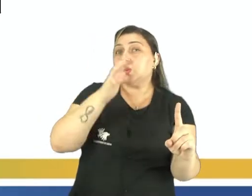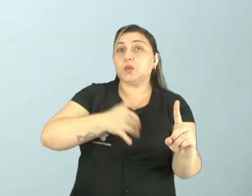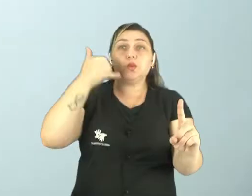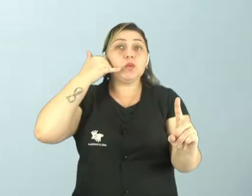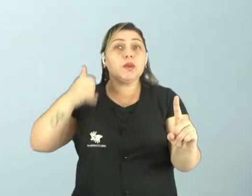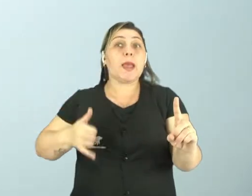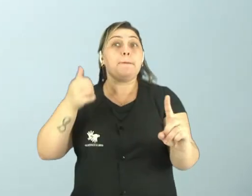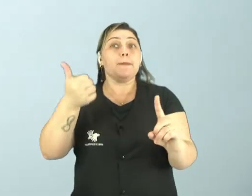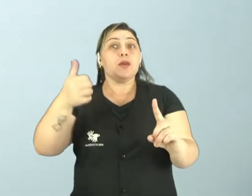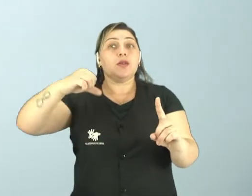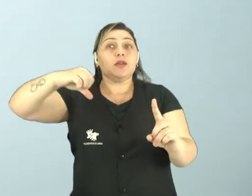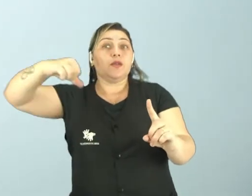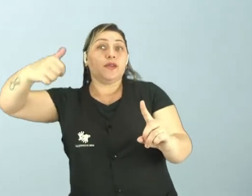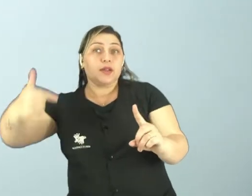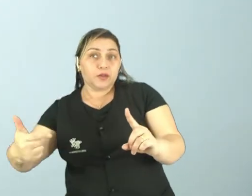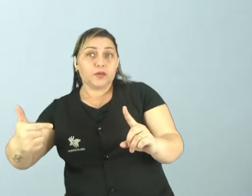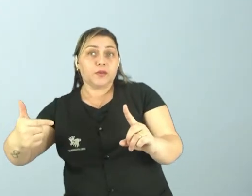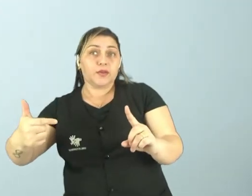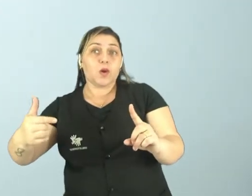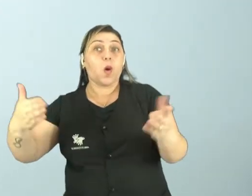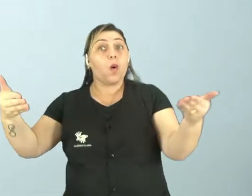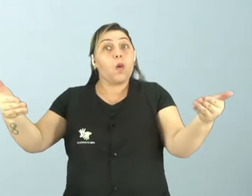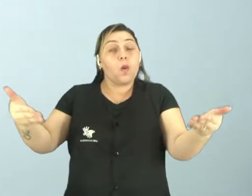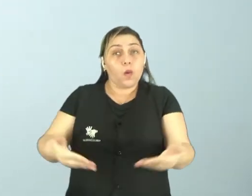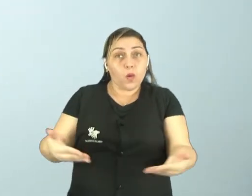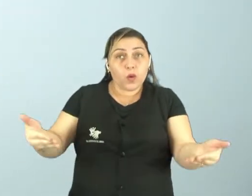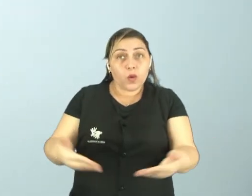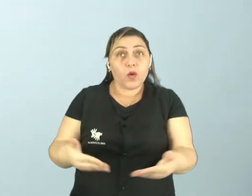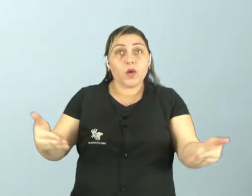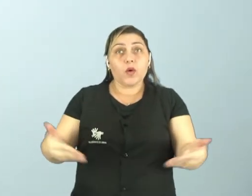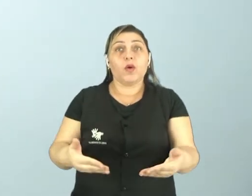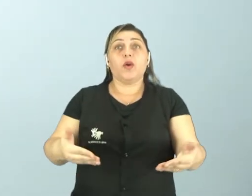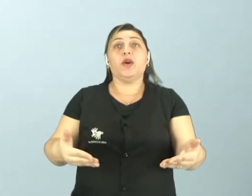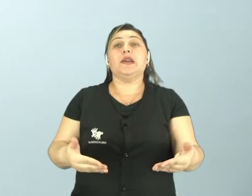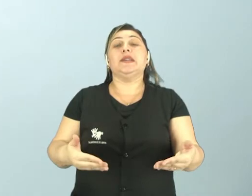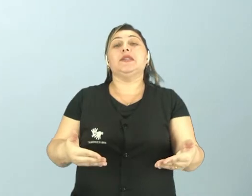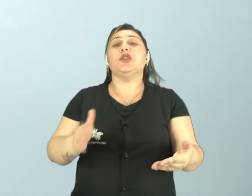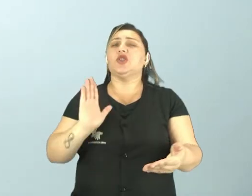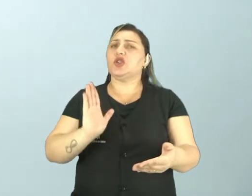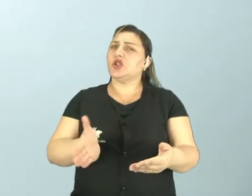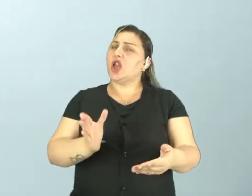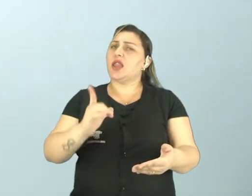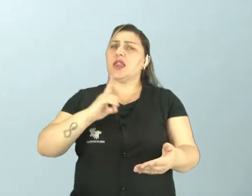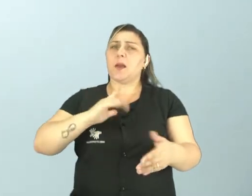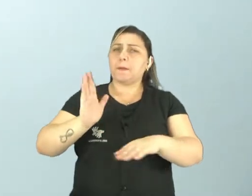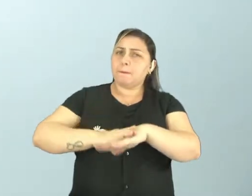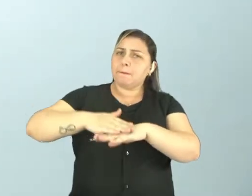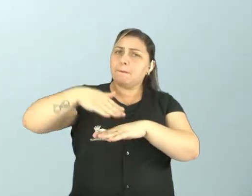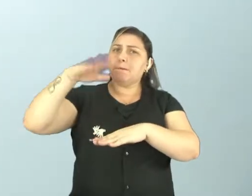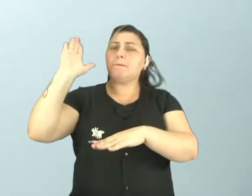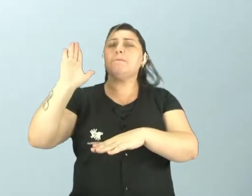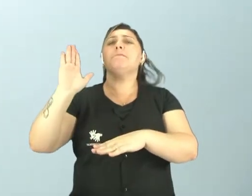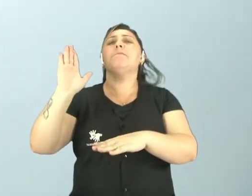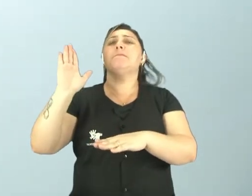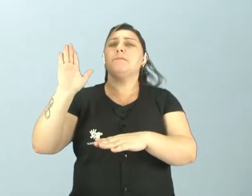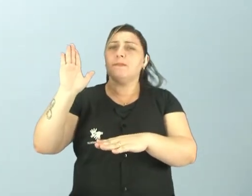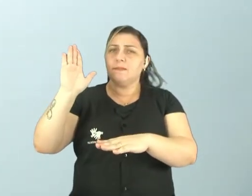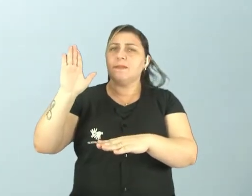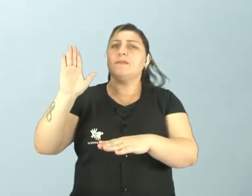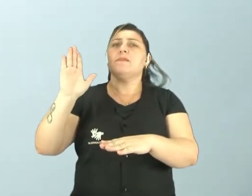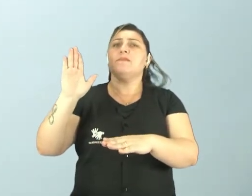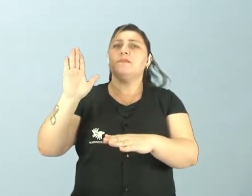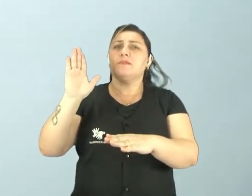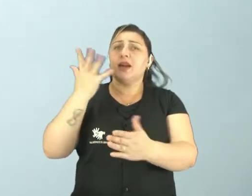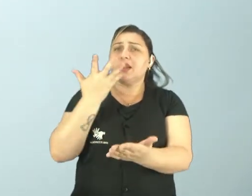em 1992. Hoje, no ano aqui em vigor, nós já temos muito mais aplicações no celular,